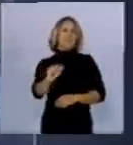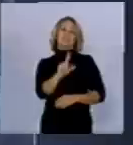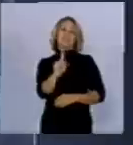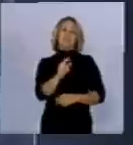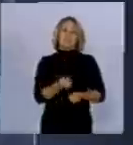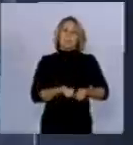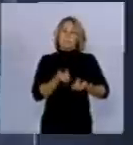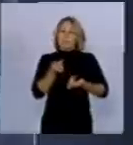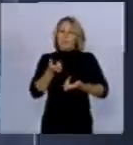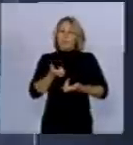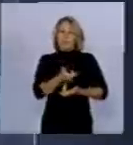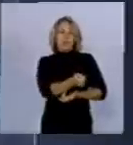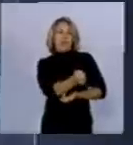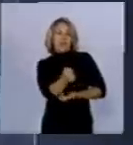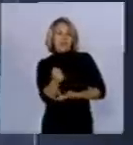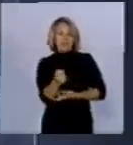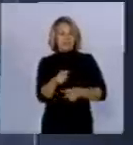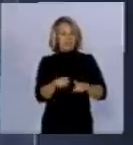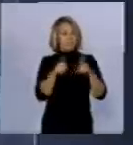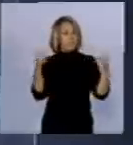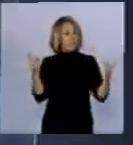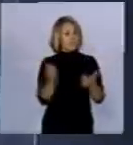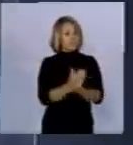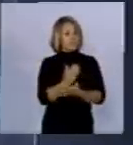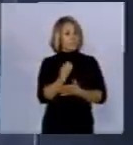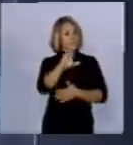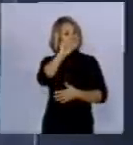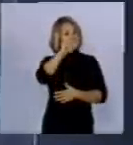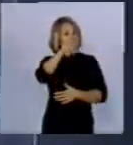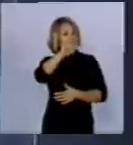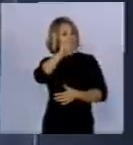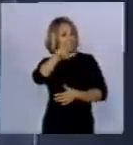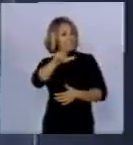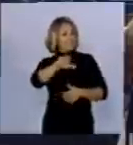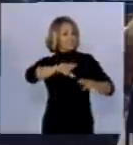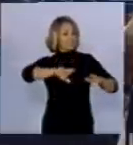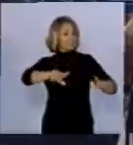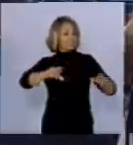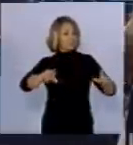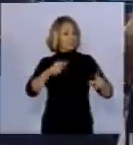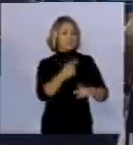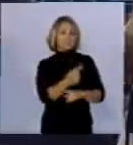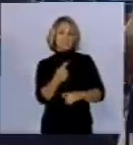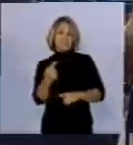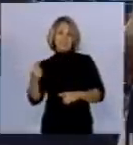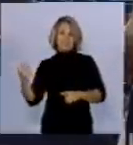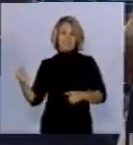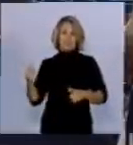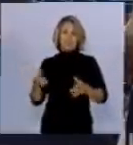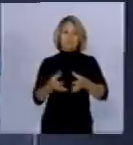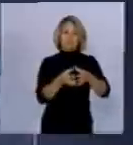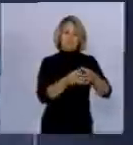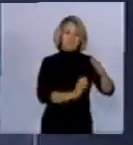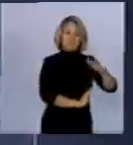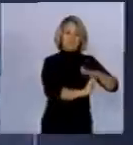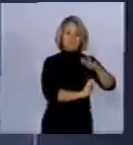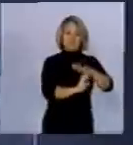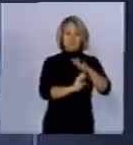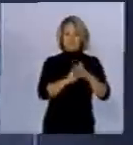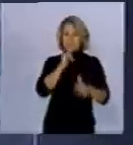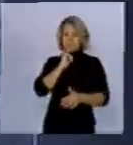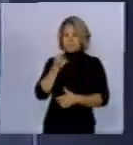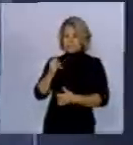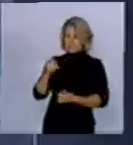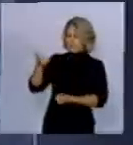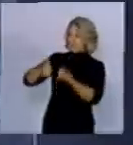aos consumidores mas que esses canais são muito pouco diversos entre cada um dos operadores Se nós formos analisar